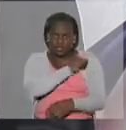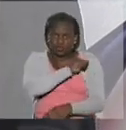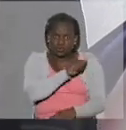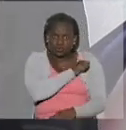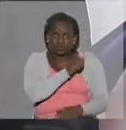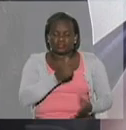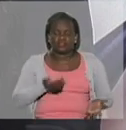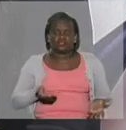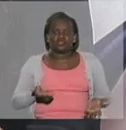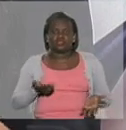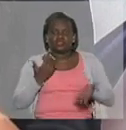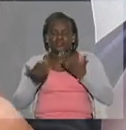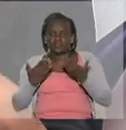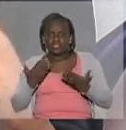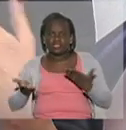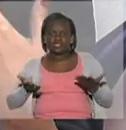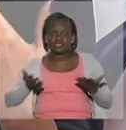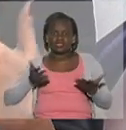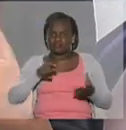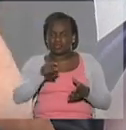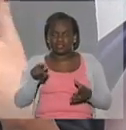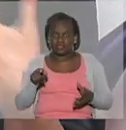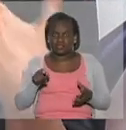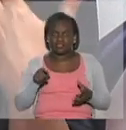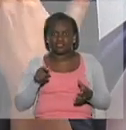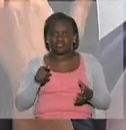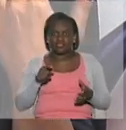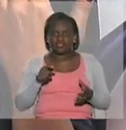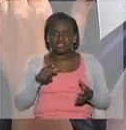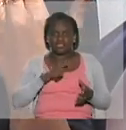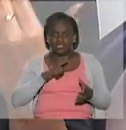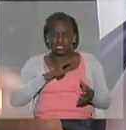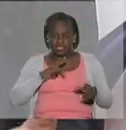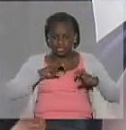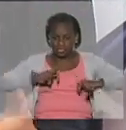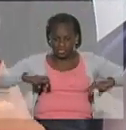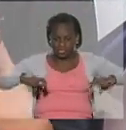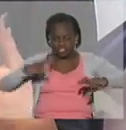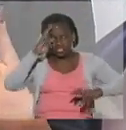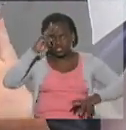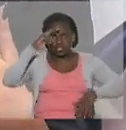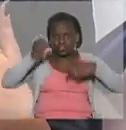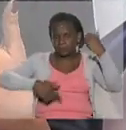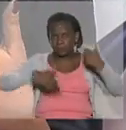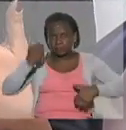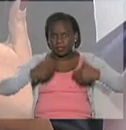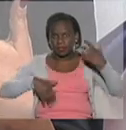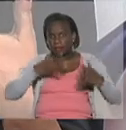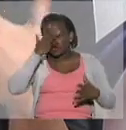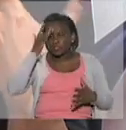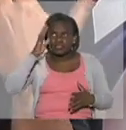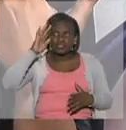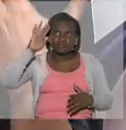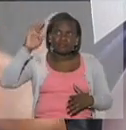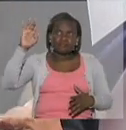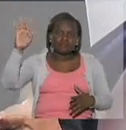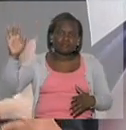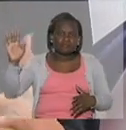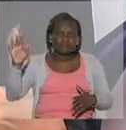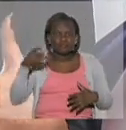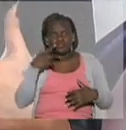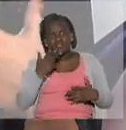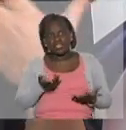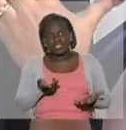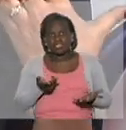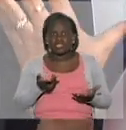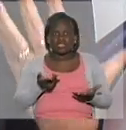com os seus alunos, nas conversas quando você está numa roda de contação de histórias, o pessoal viaja,